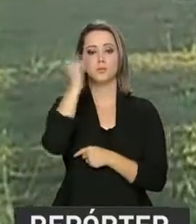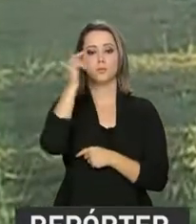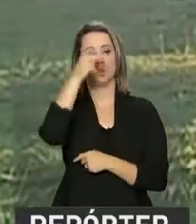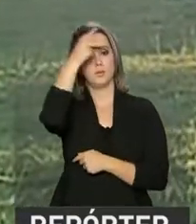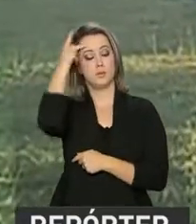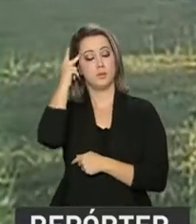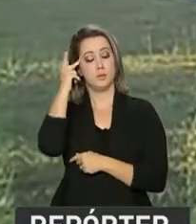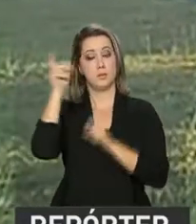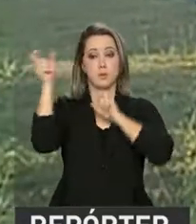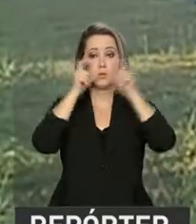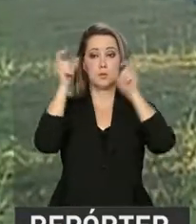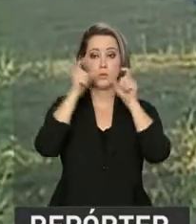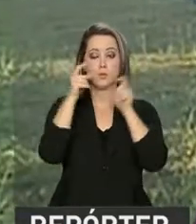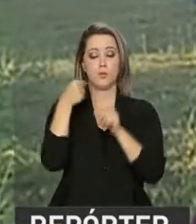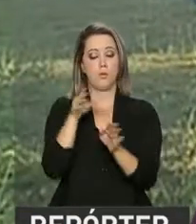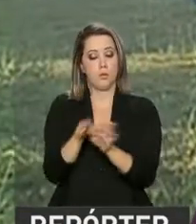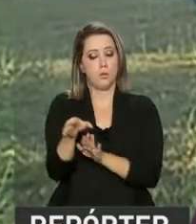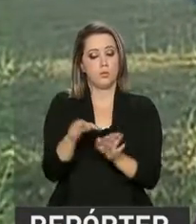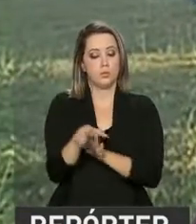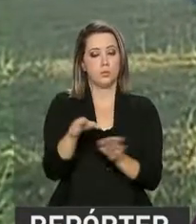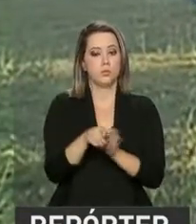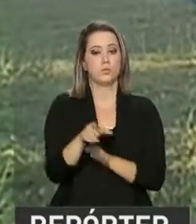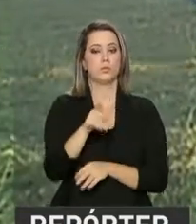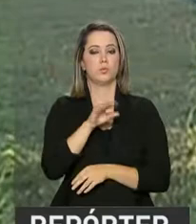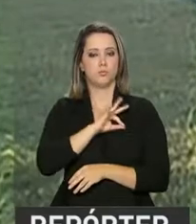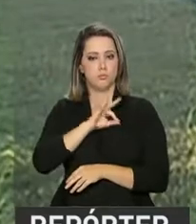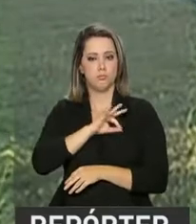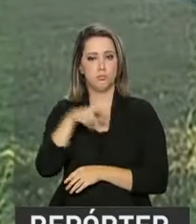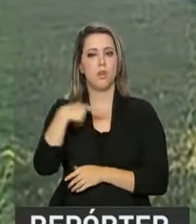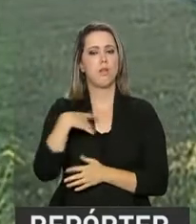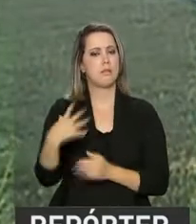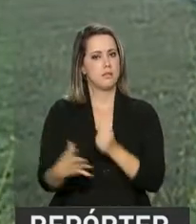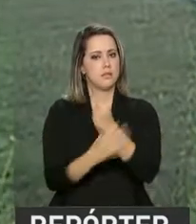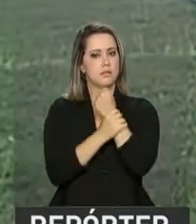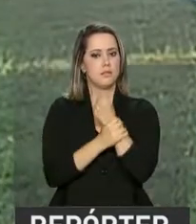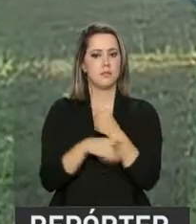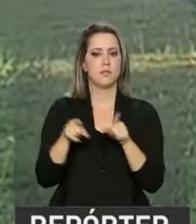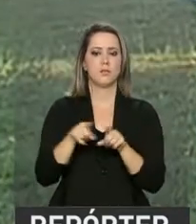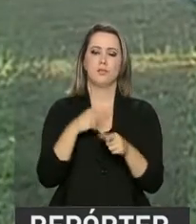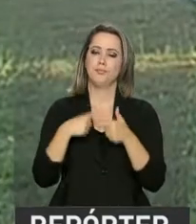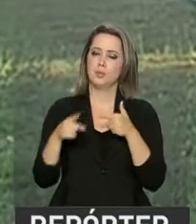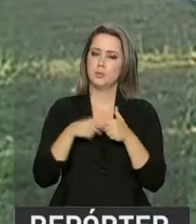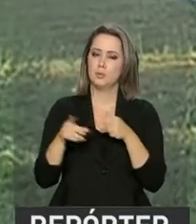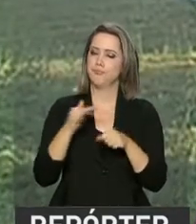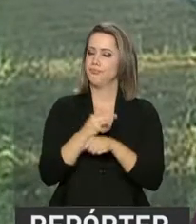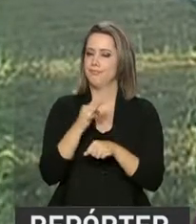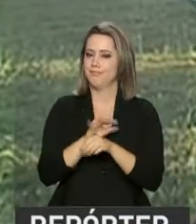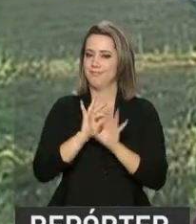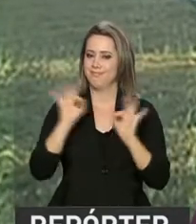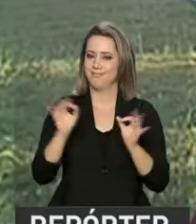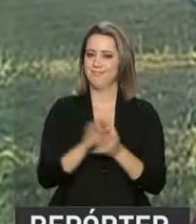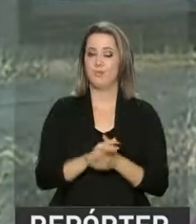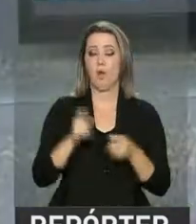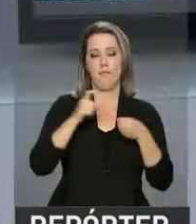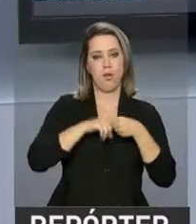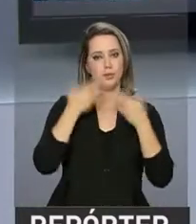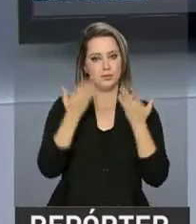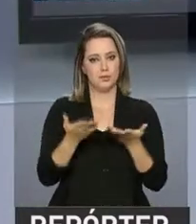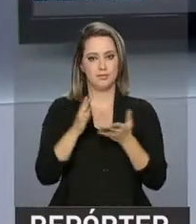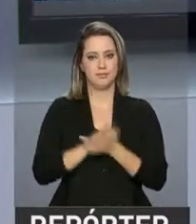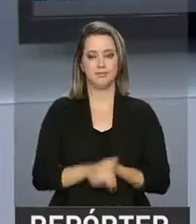atentos e seguir as dicas da brf para ter uma viagem segura e não estragar e o feriado de ninguém volto com você no estúdio